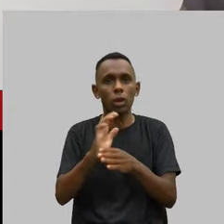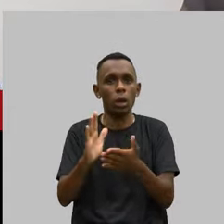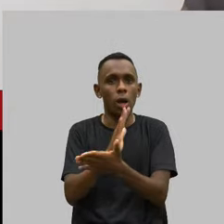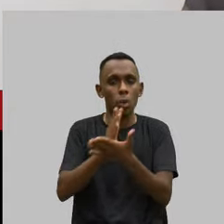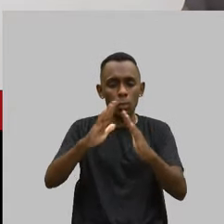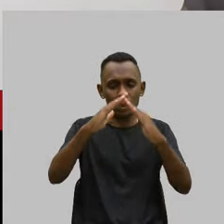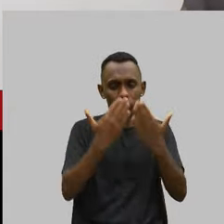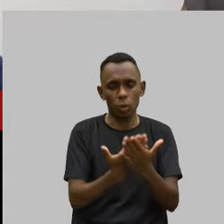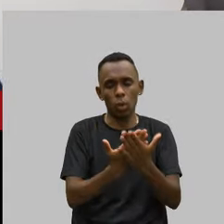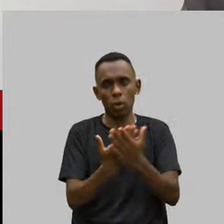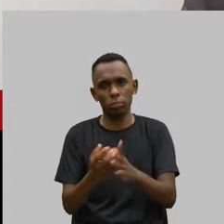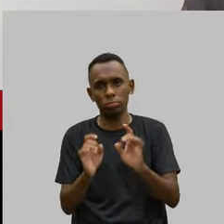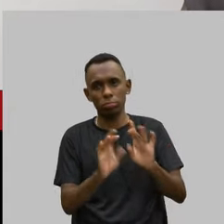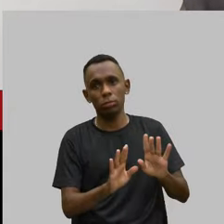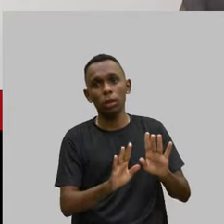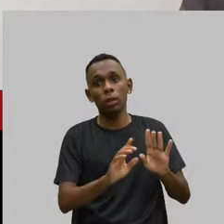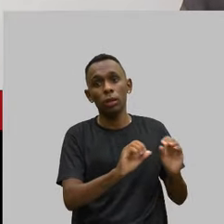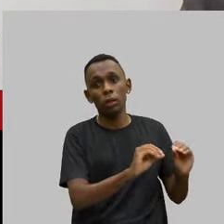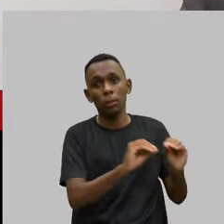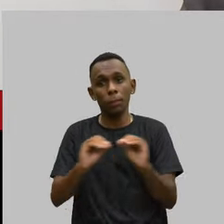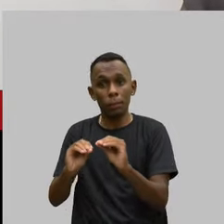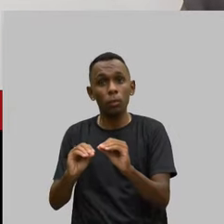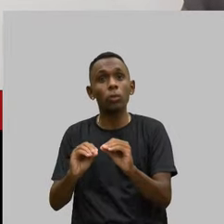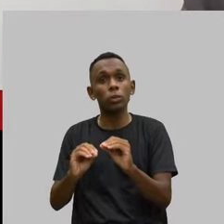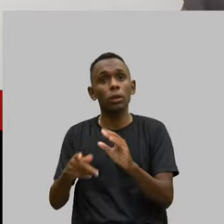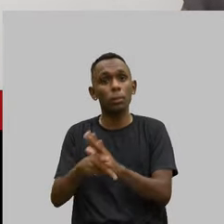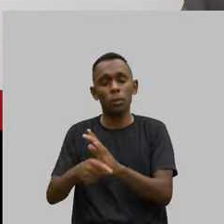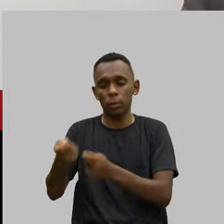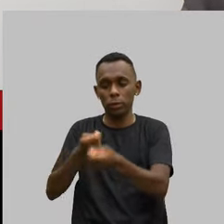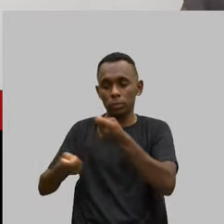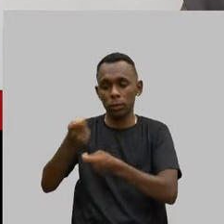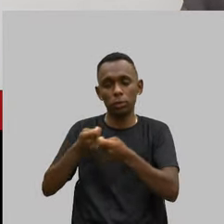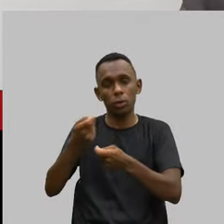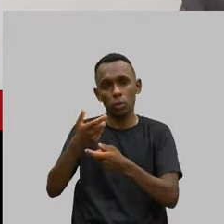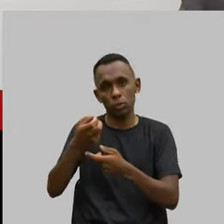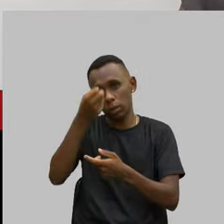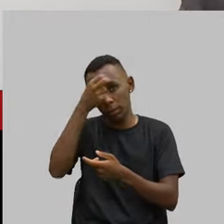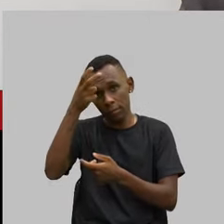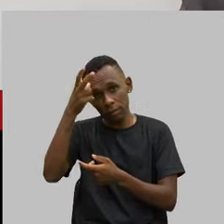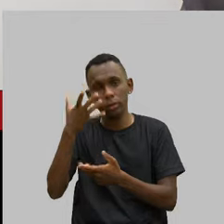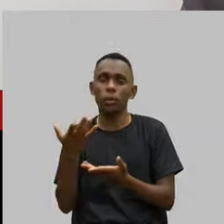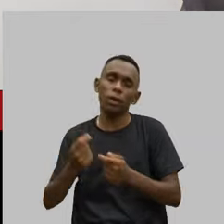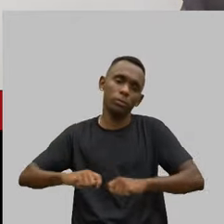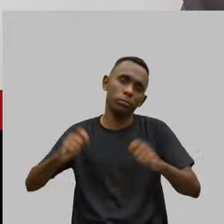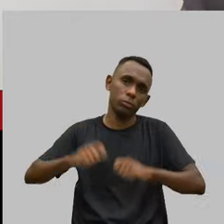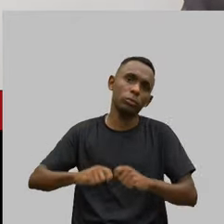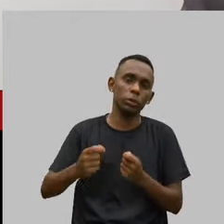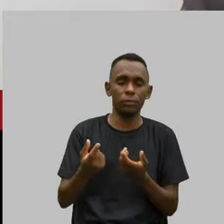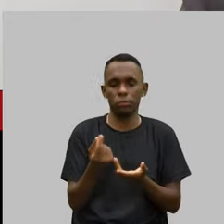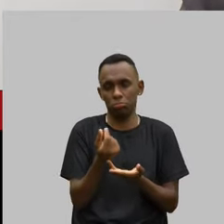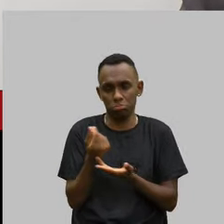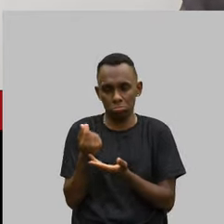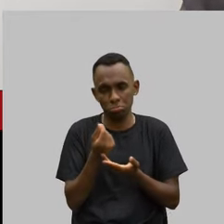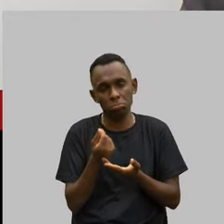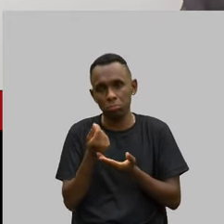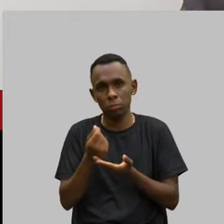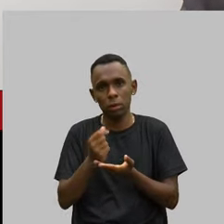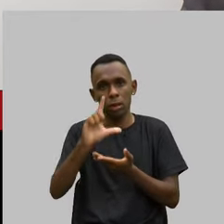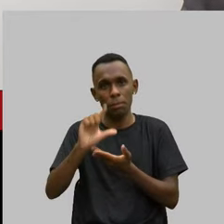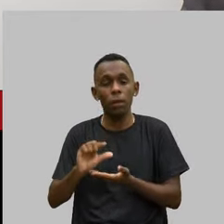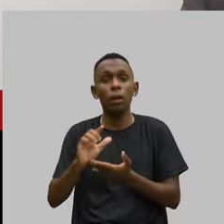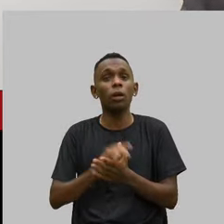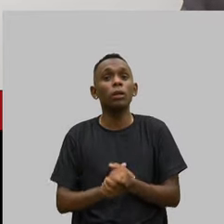escolas e transfere pra administração dos Municípios e consequentemente você tem como fazer economia nisso sem investimentos em